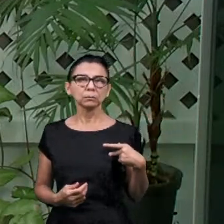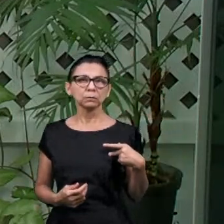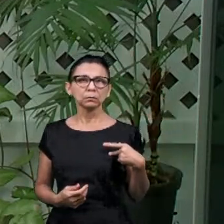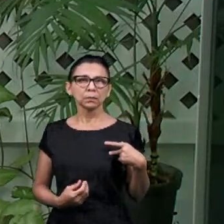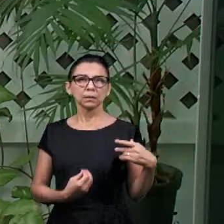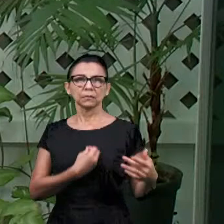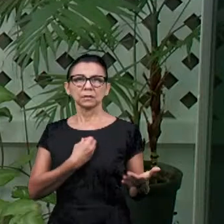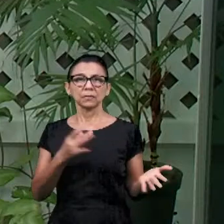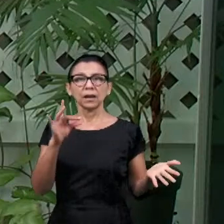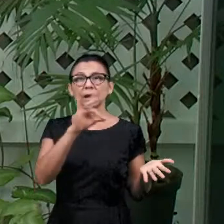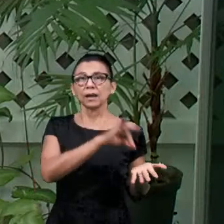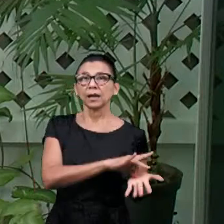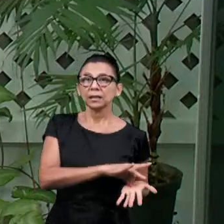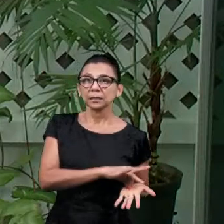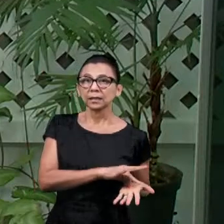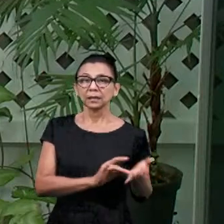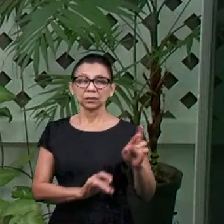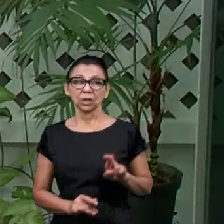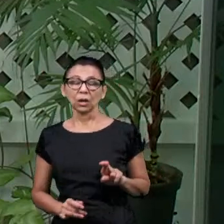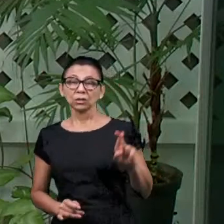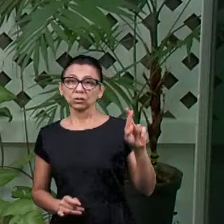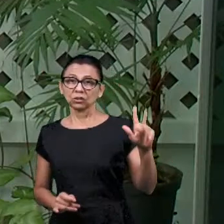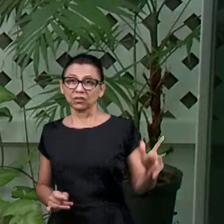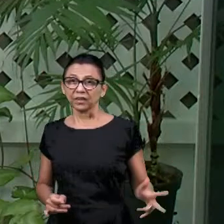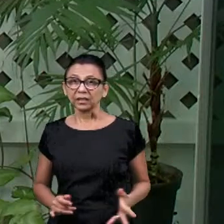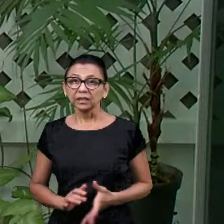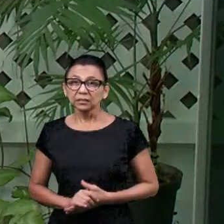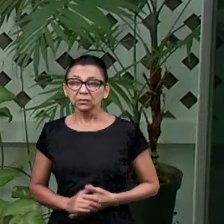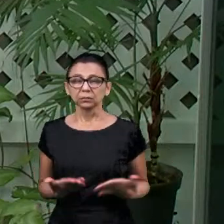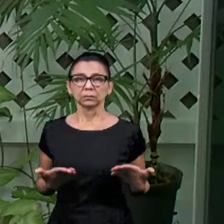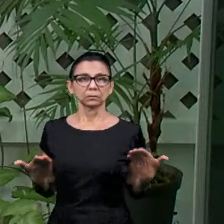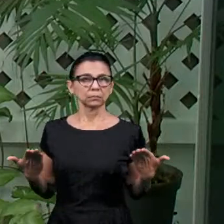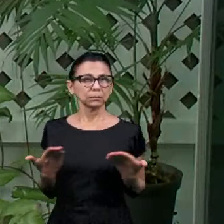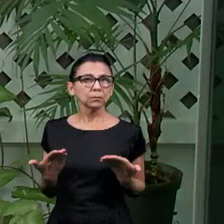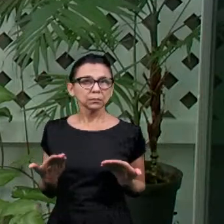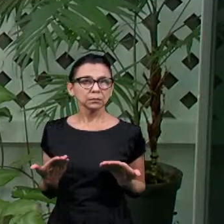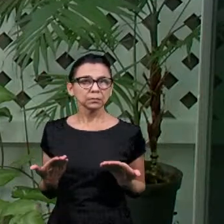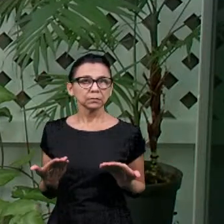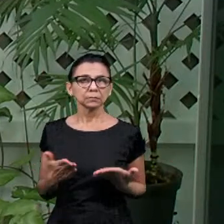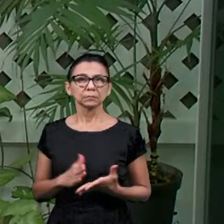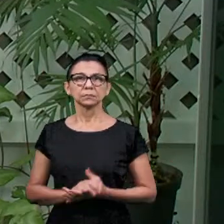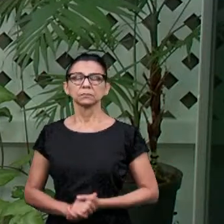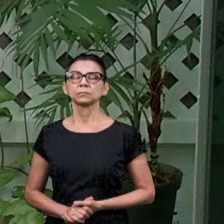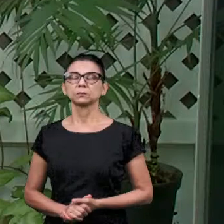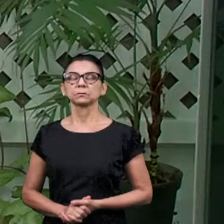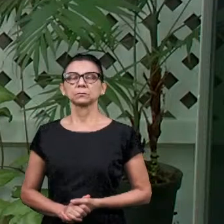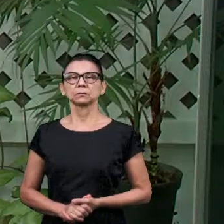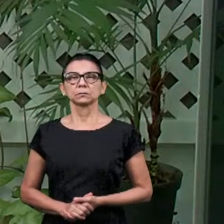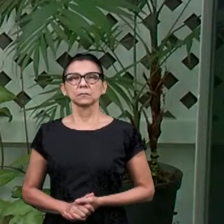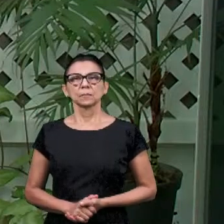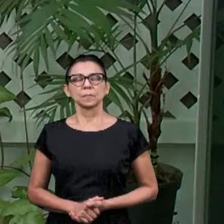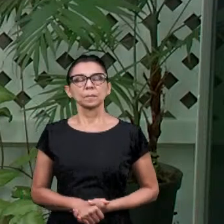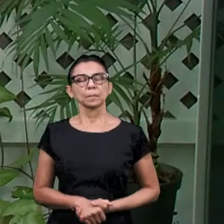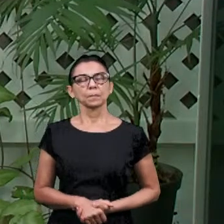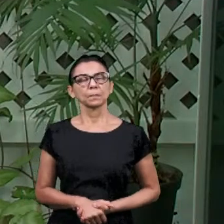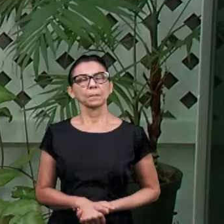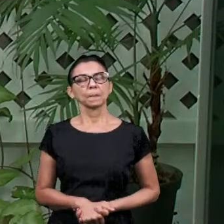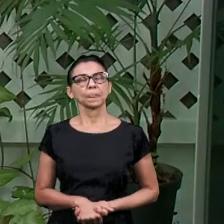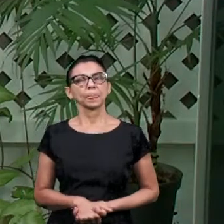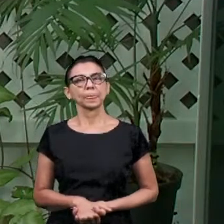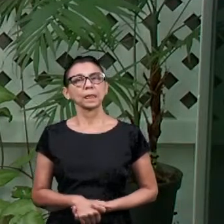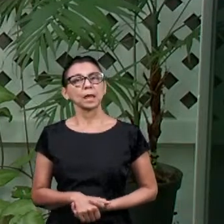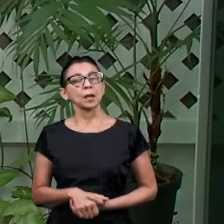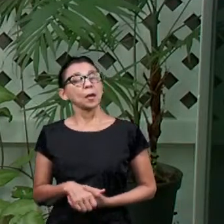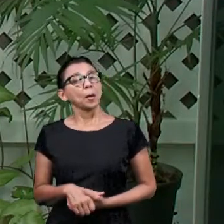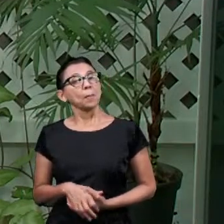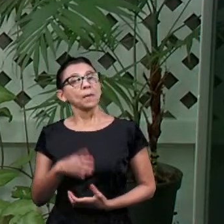Você tem outros parâmetros para dividir a sua vida, onde nesse você vai encontrar o descanso,